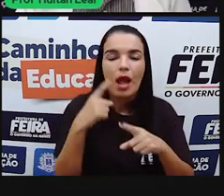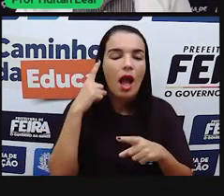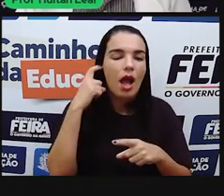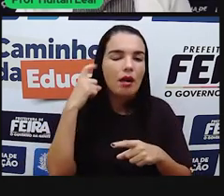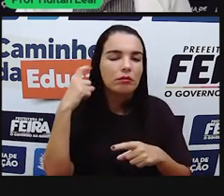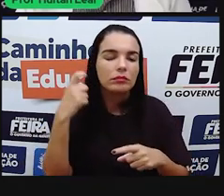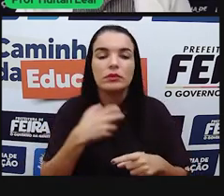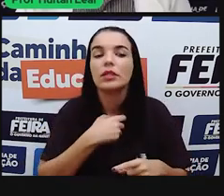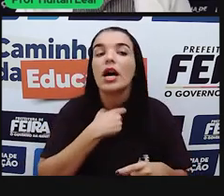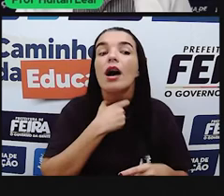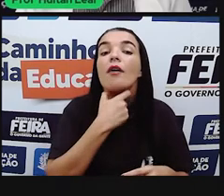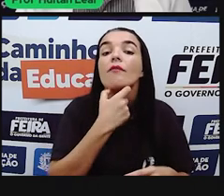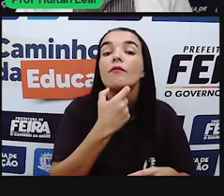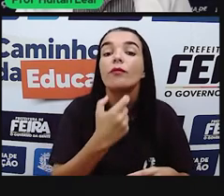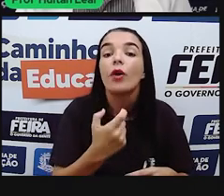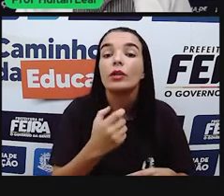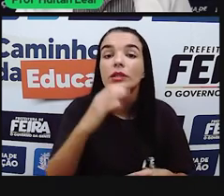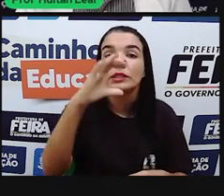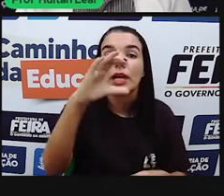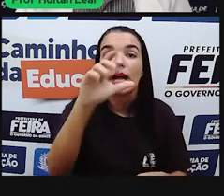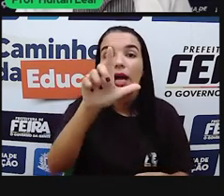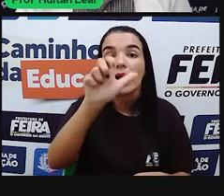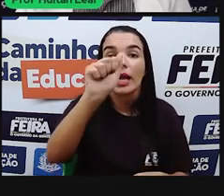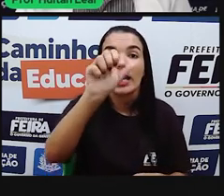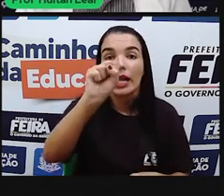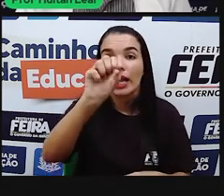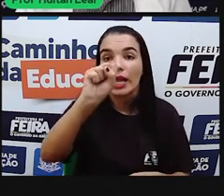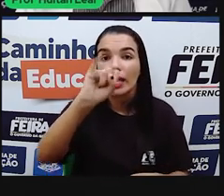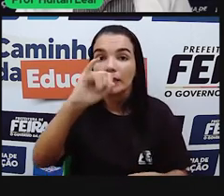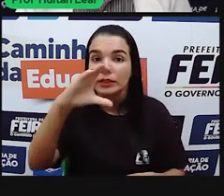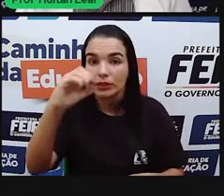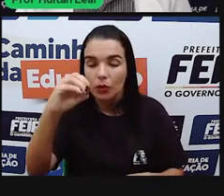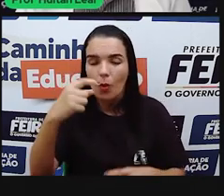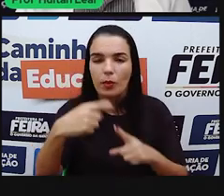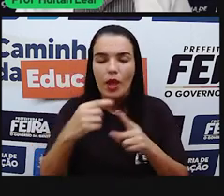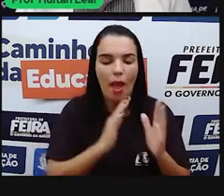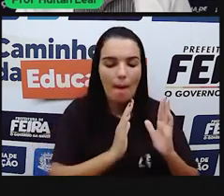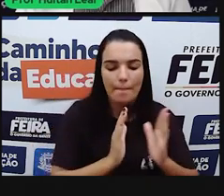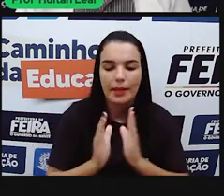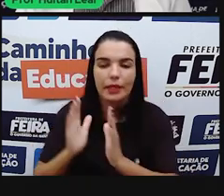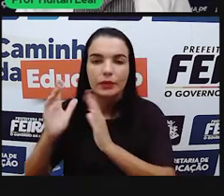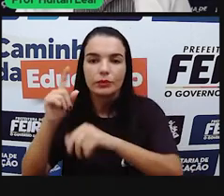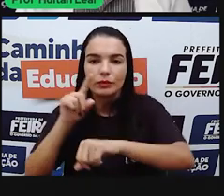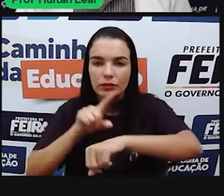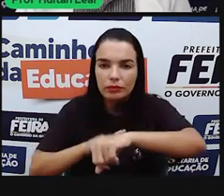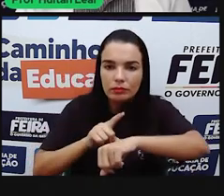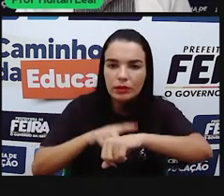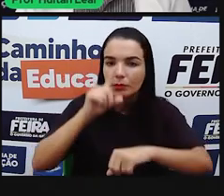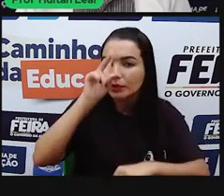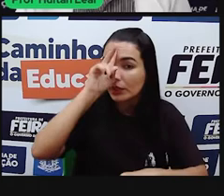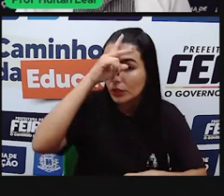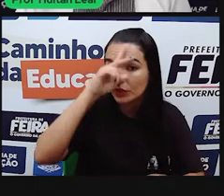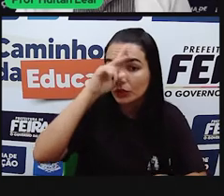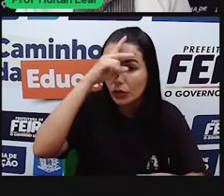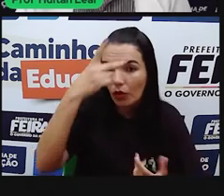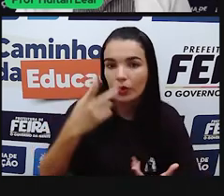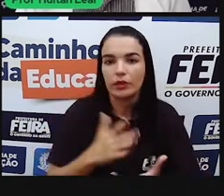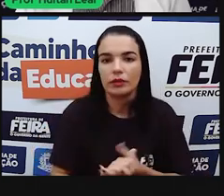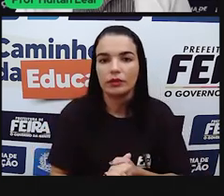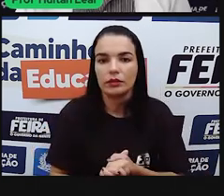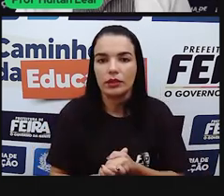clássico é um período da música erudita, da música na história, período clássico.